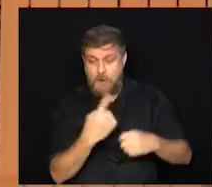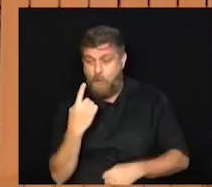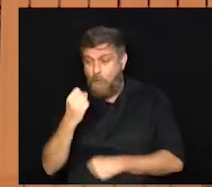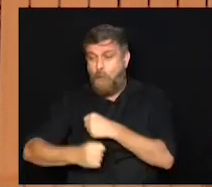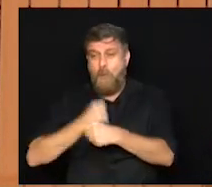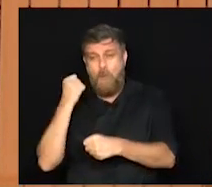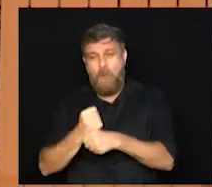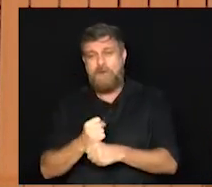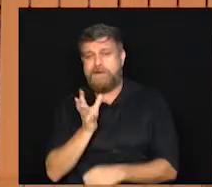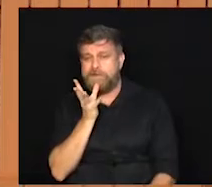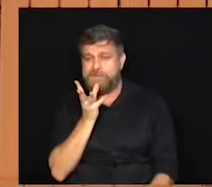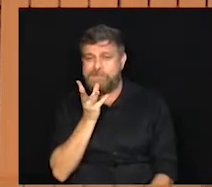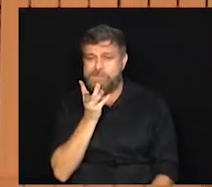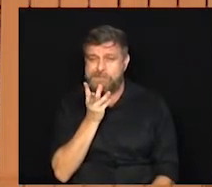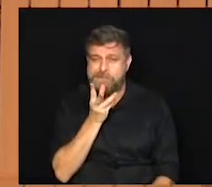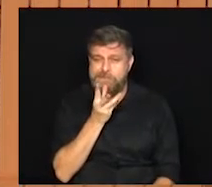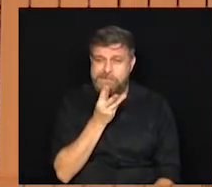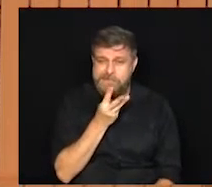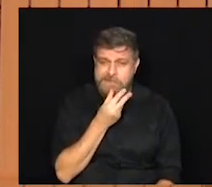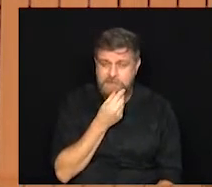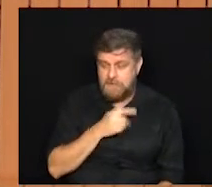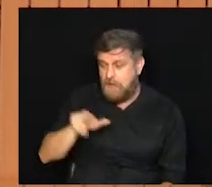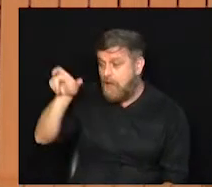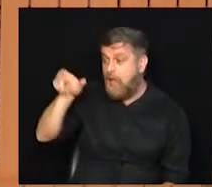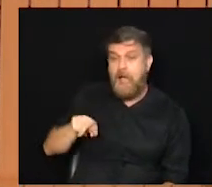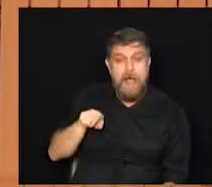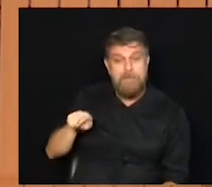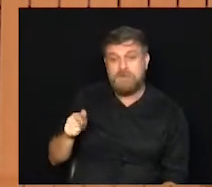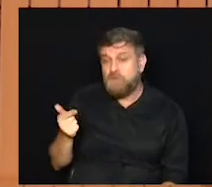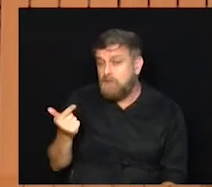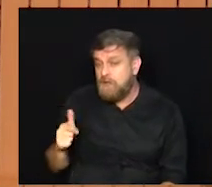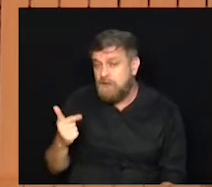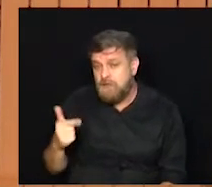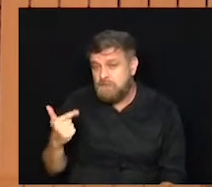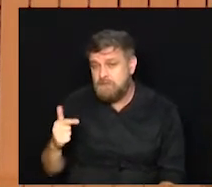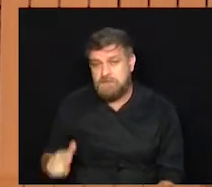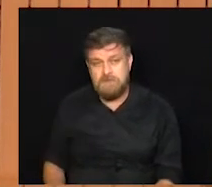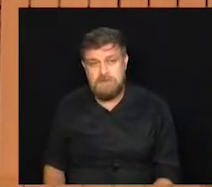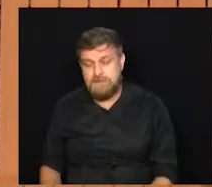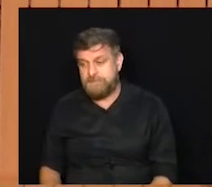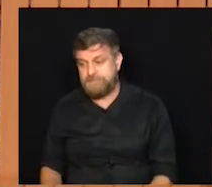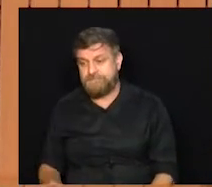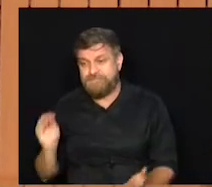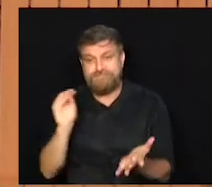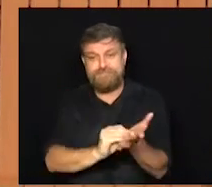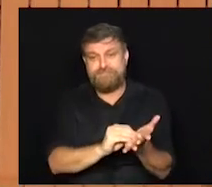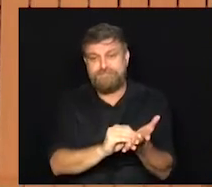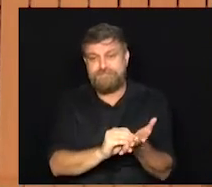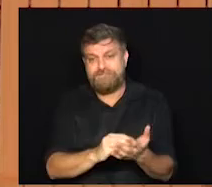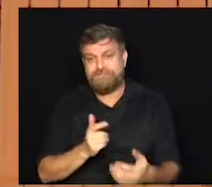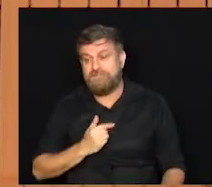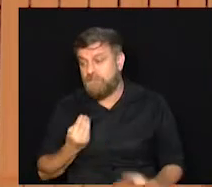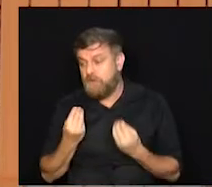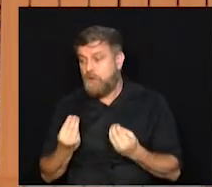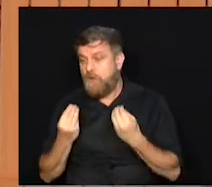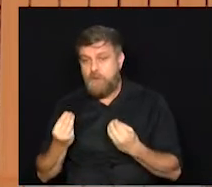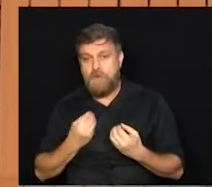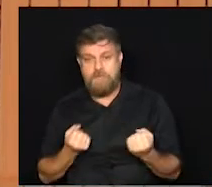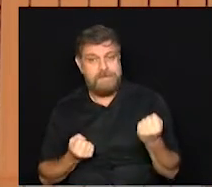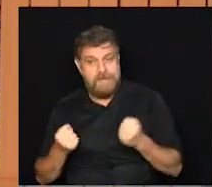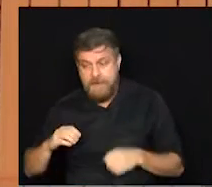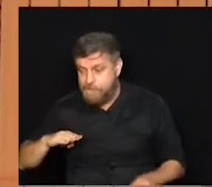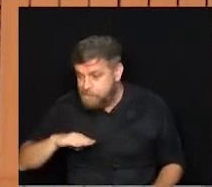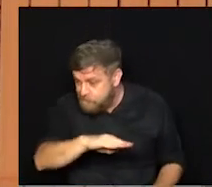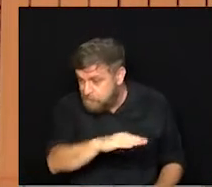para ser marcada, a pessoa não tem, o pai às vezes não tem condições que não conseguiu agendar para levar, não tem condições